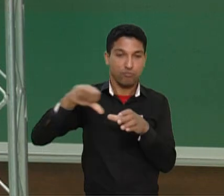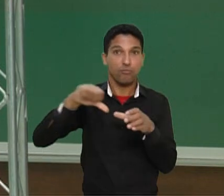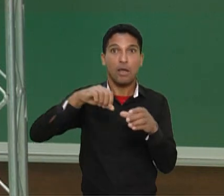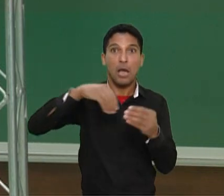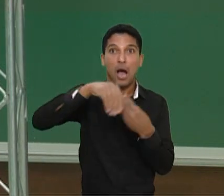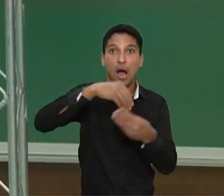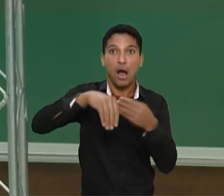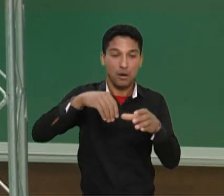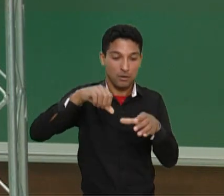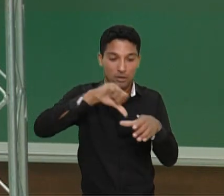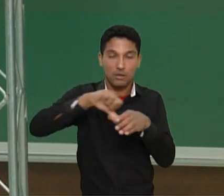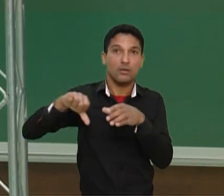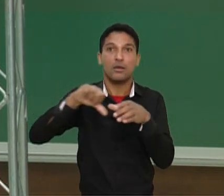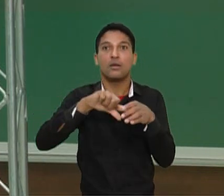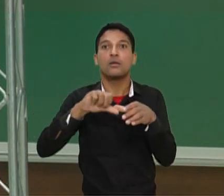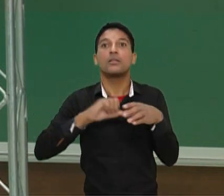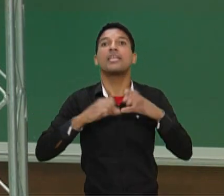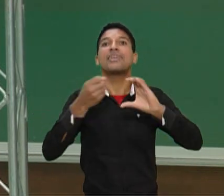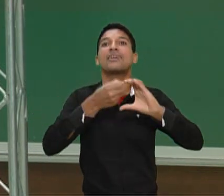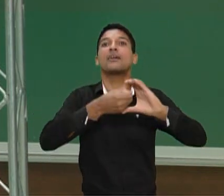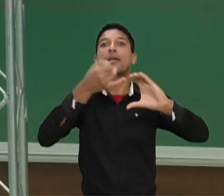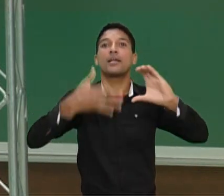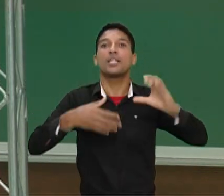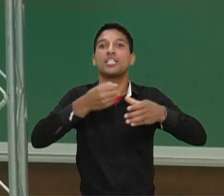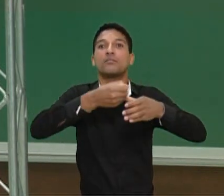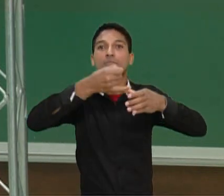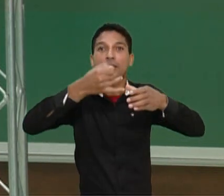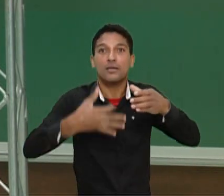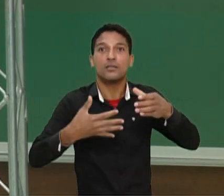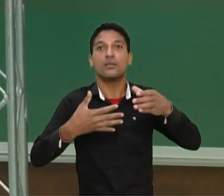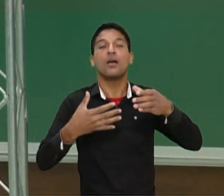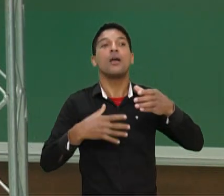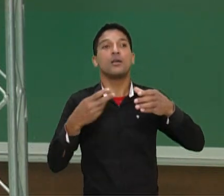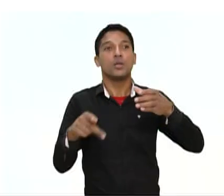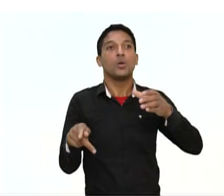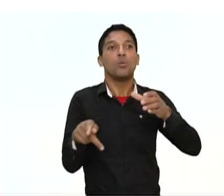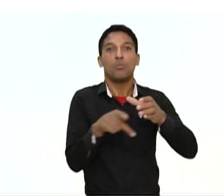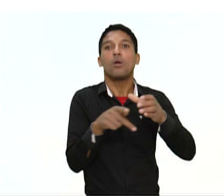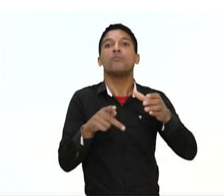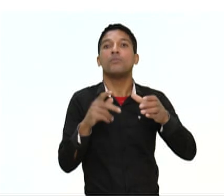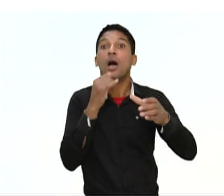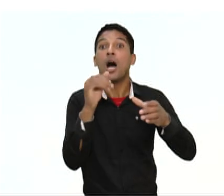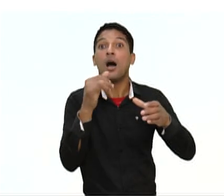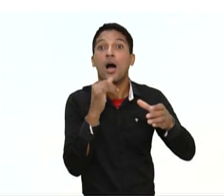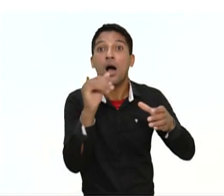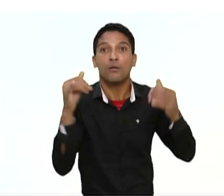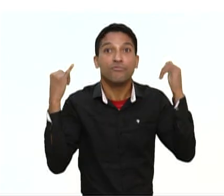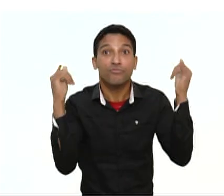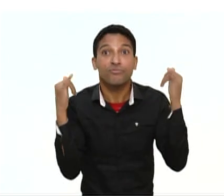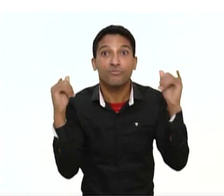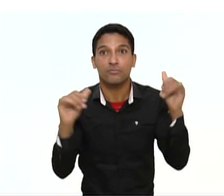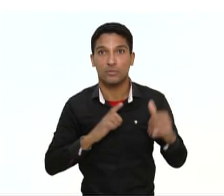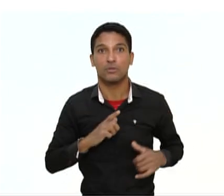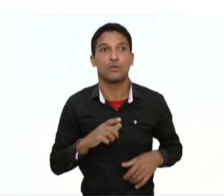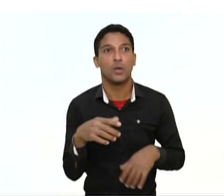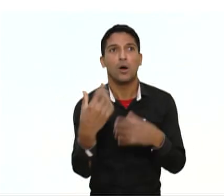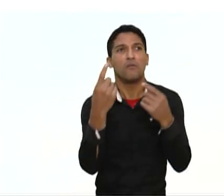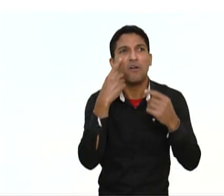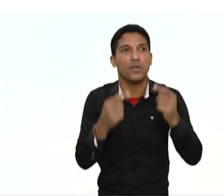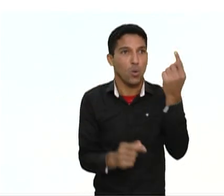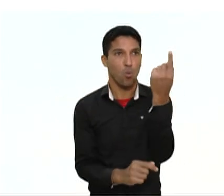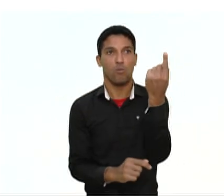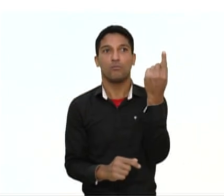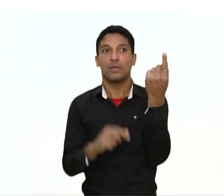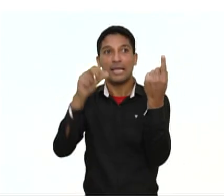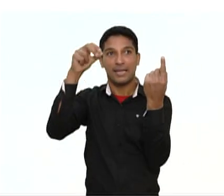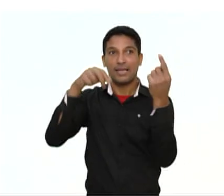né, apresentam essa característica, hein, galera? Vamos lá? Aqui, número 1, Na2SO4.